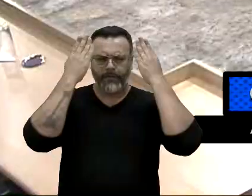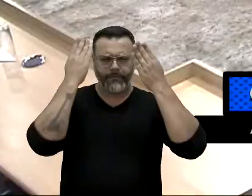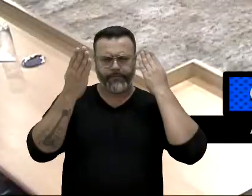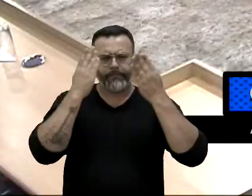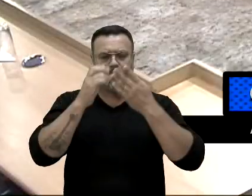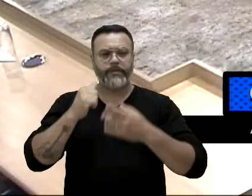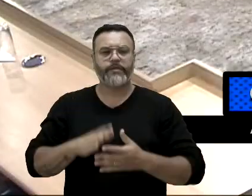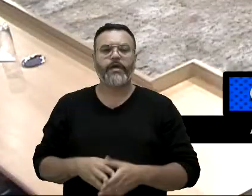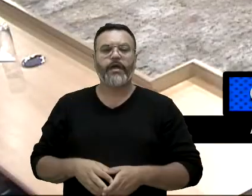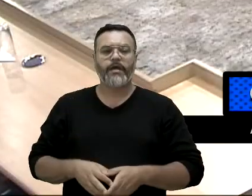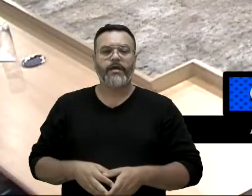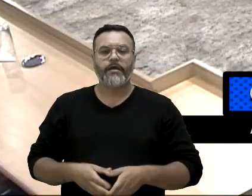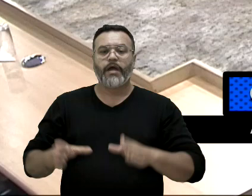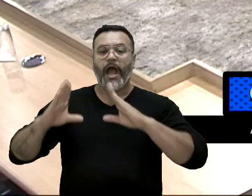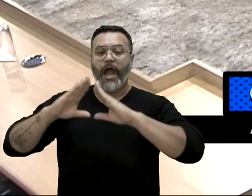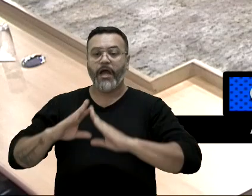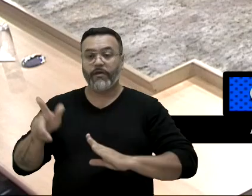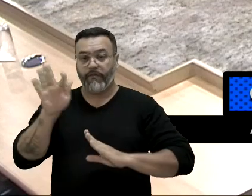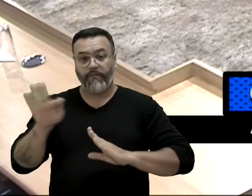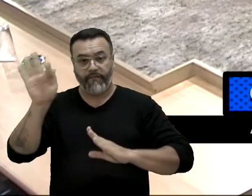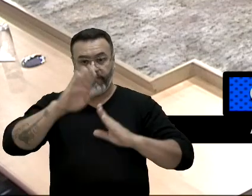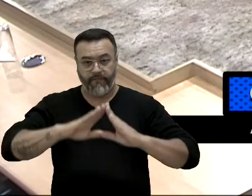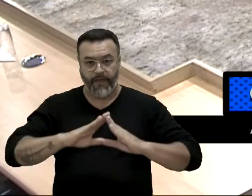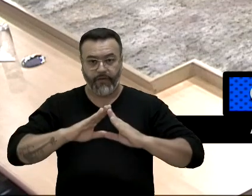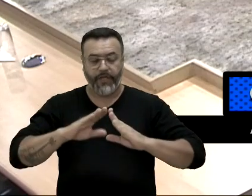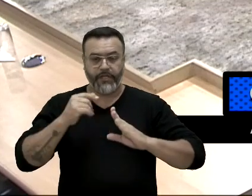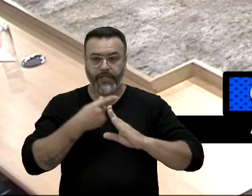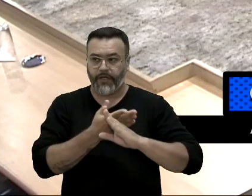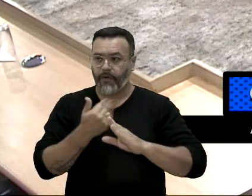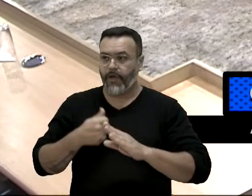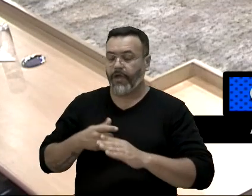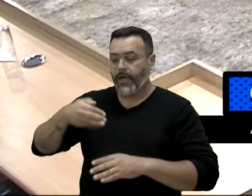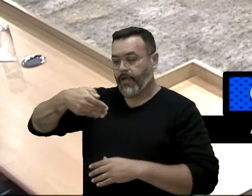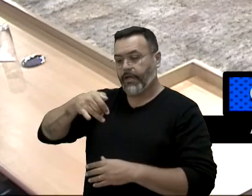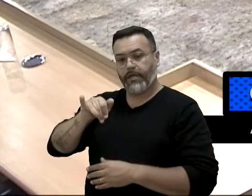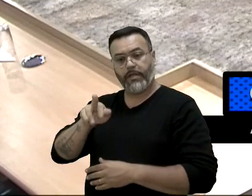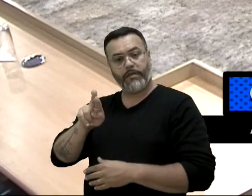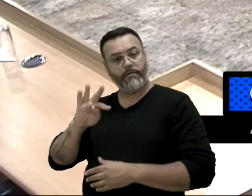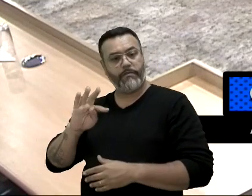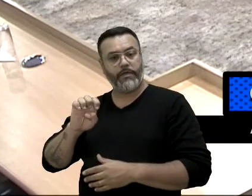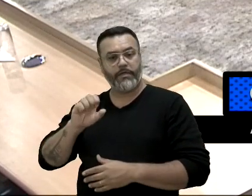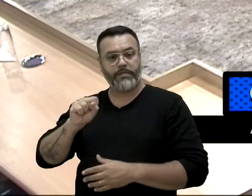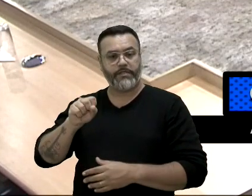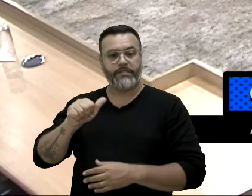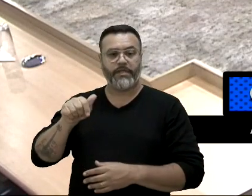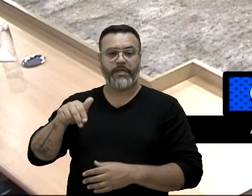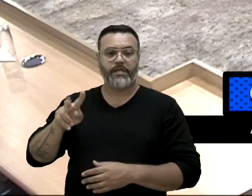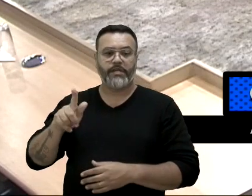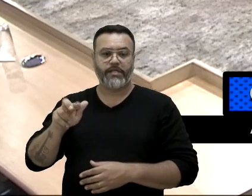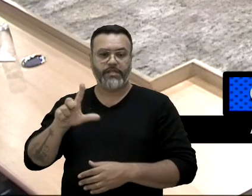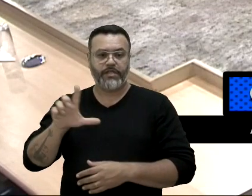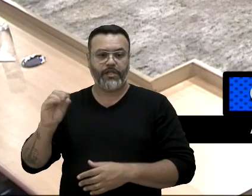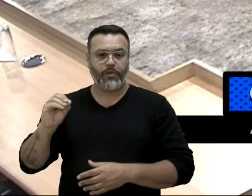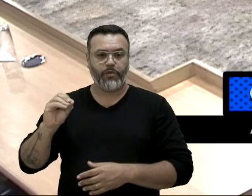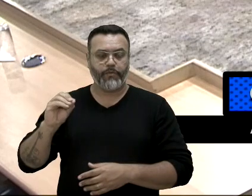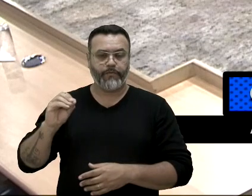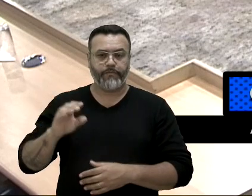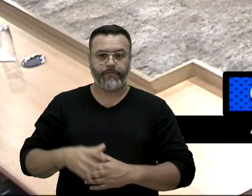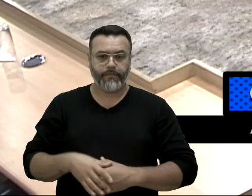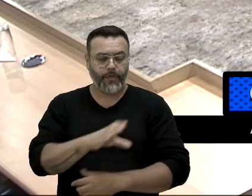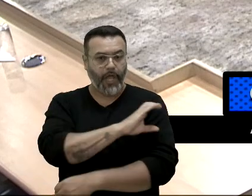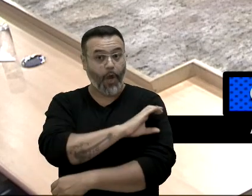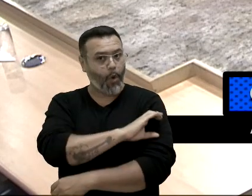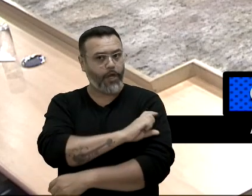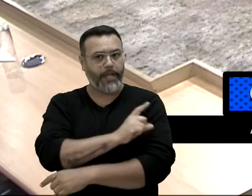de Taubaté, que representam a professora Mirtes Ângelo, coordenadora da área de psicologia da faculdade. E